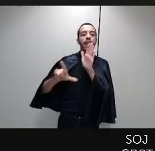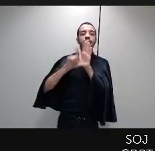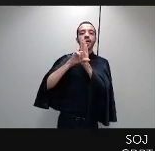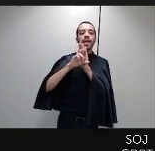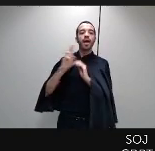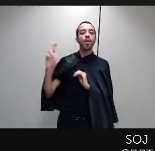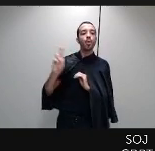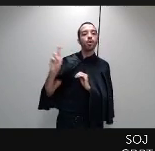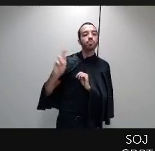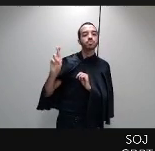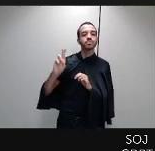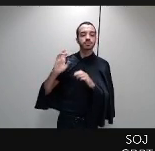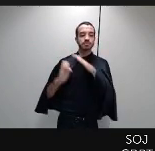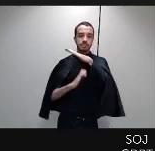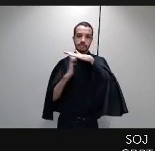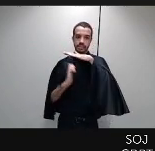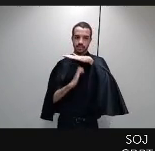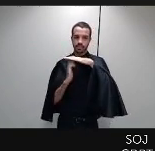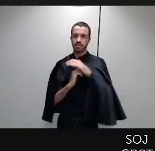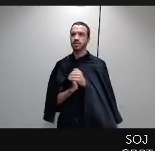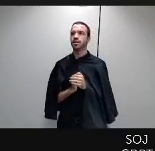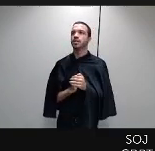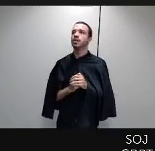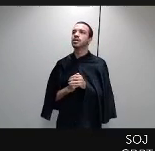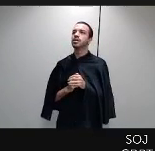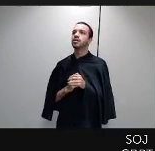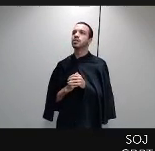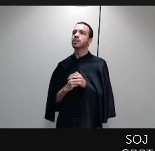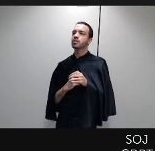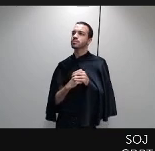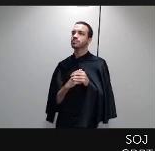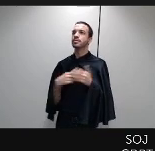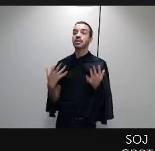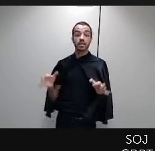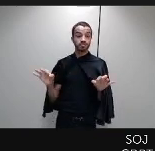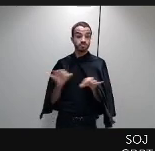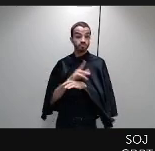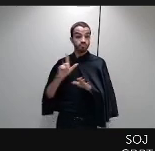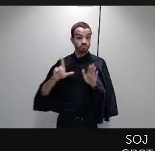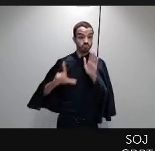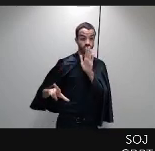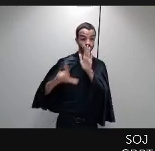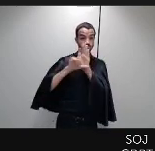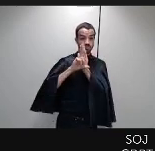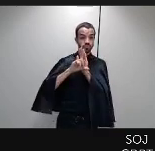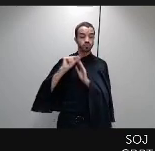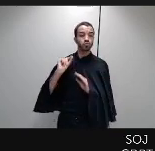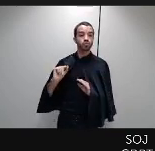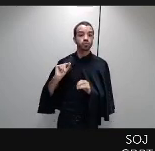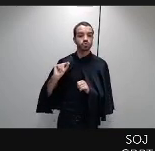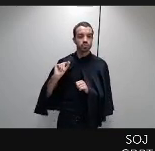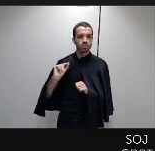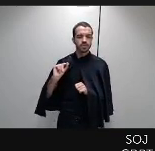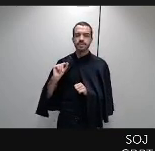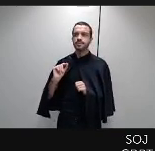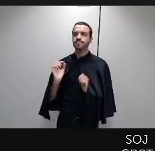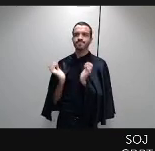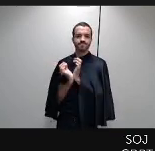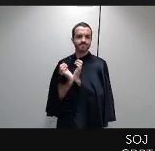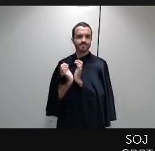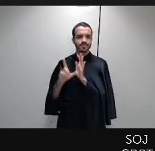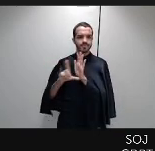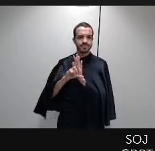demonstra tão arcabouço legislativo garante autonomia do sistema Daleste em relação ao juízo